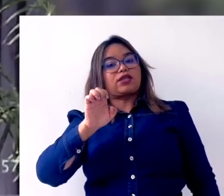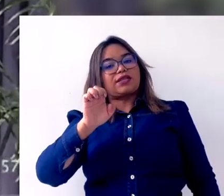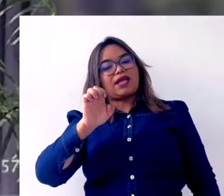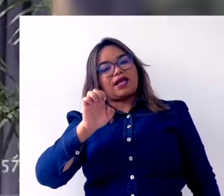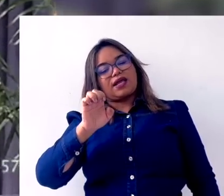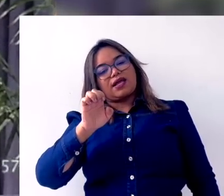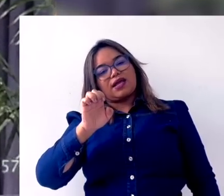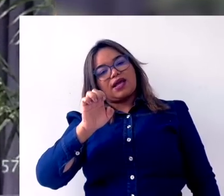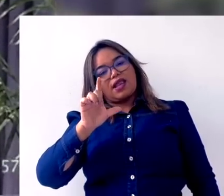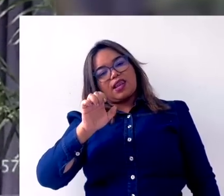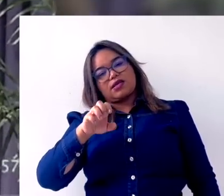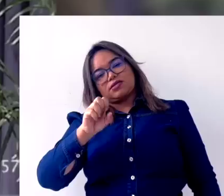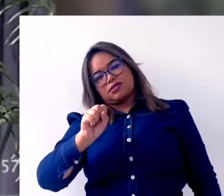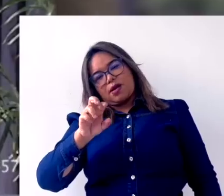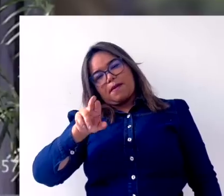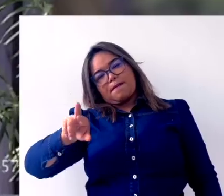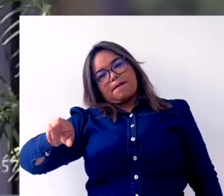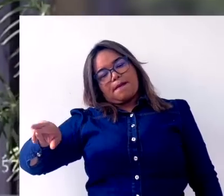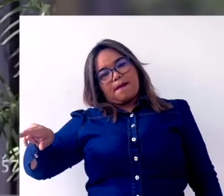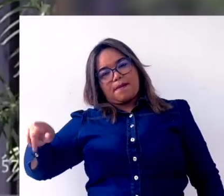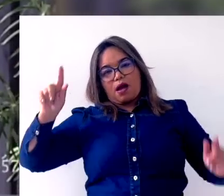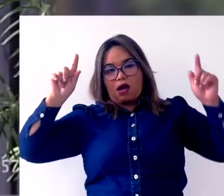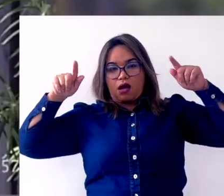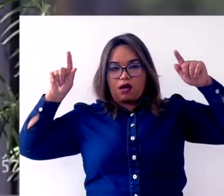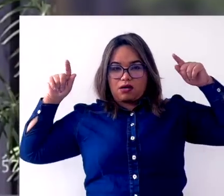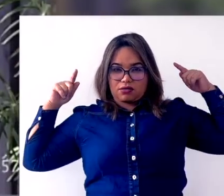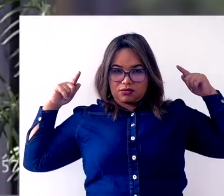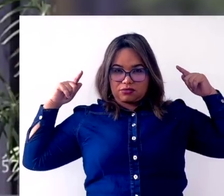Orígenes e todos os eruditos gregos.